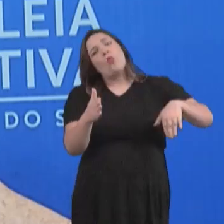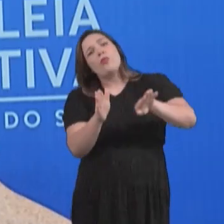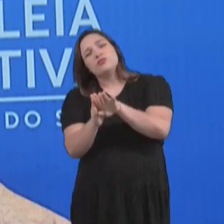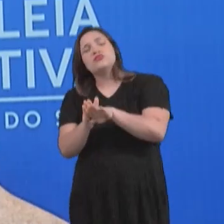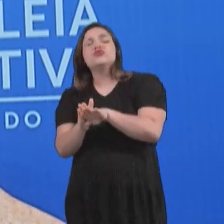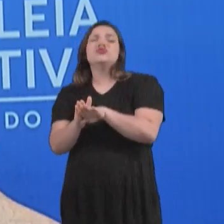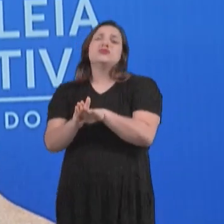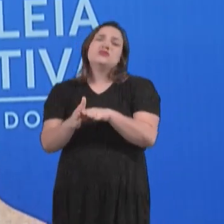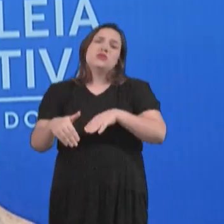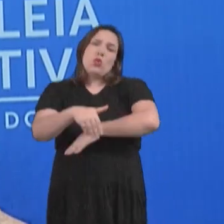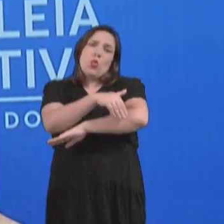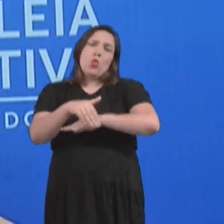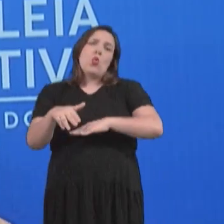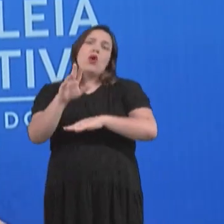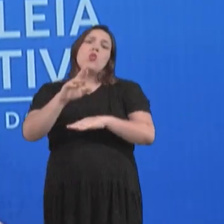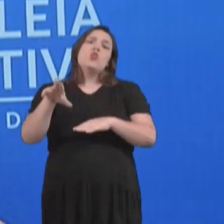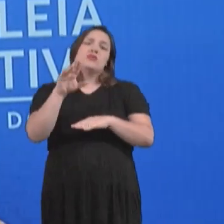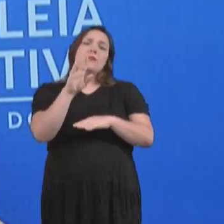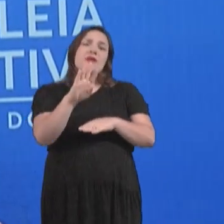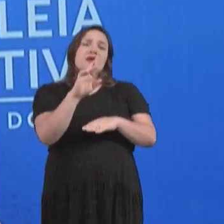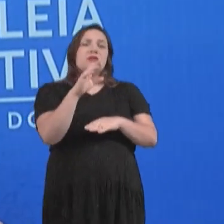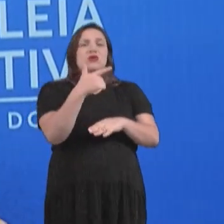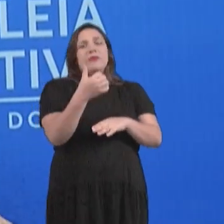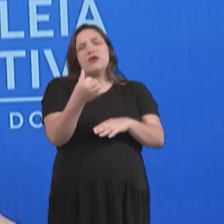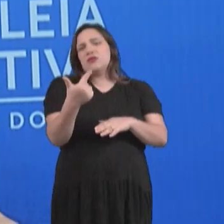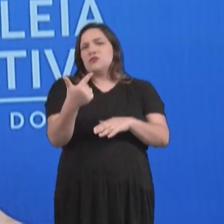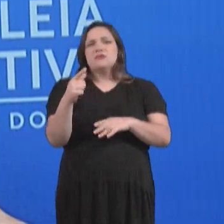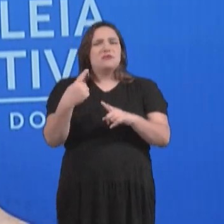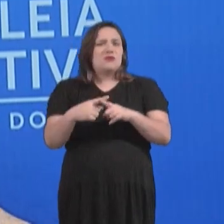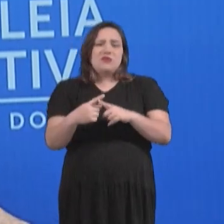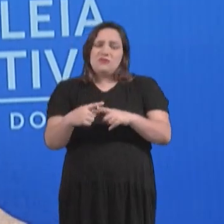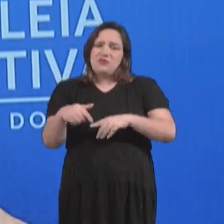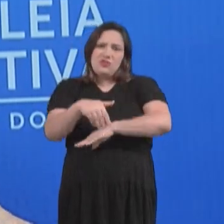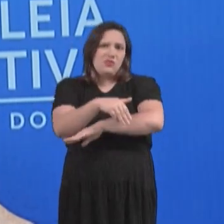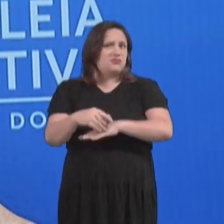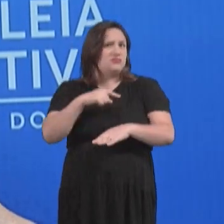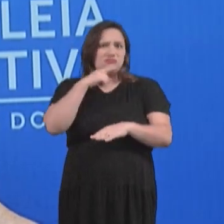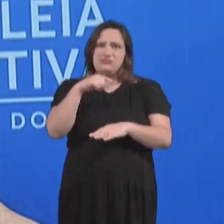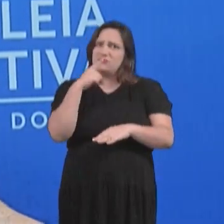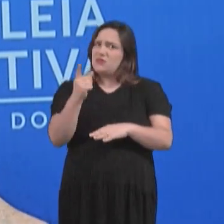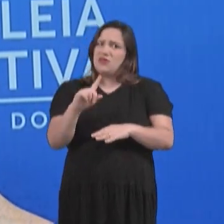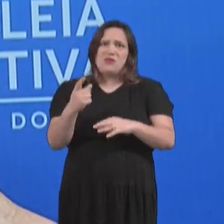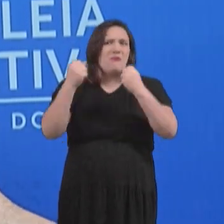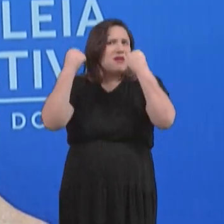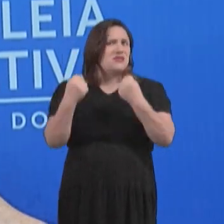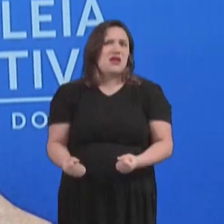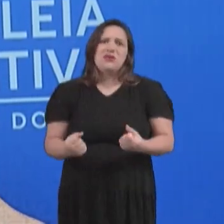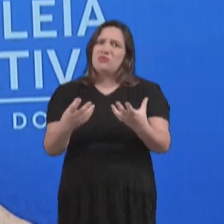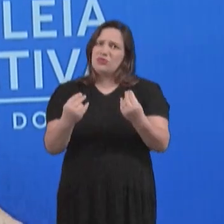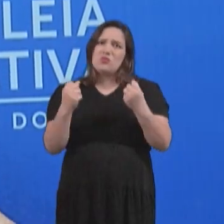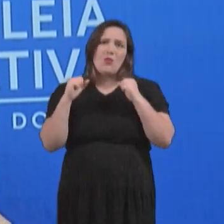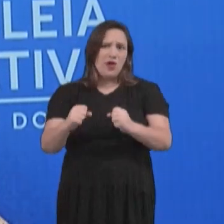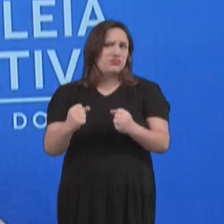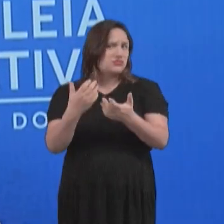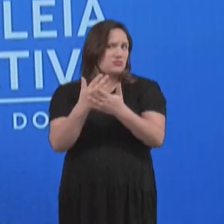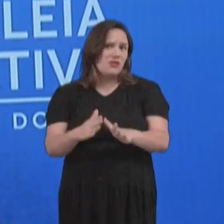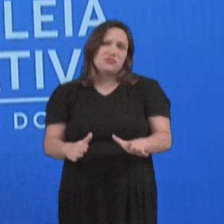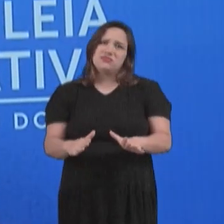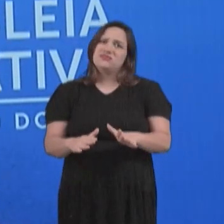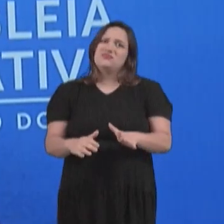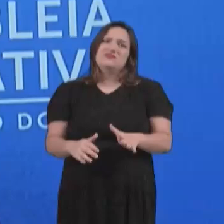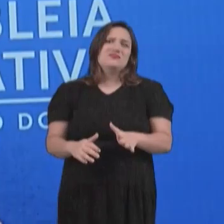nessa rodovia, e ela não foi feita para esse tipo de caminhão que tem trafegado, além da quantidade, são milhares, com